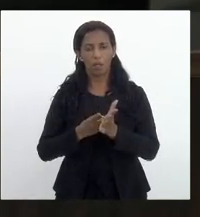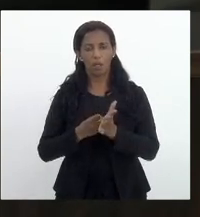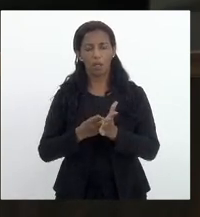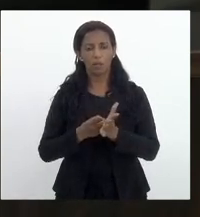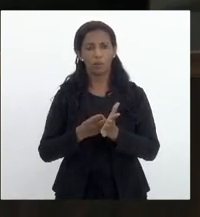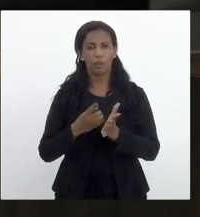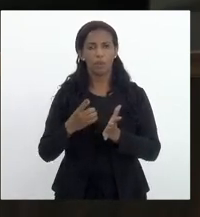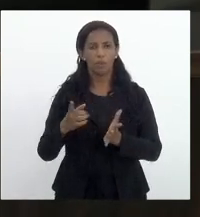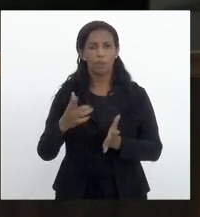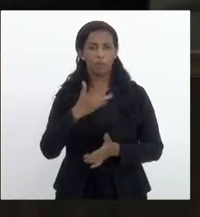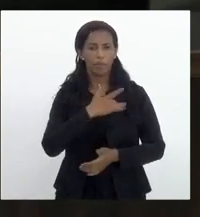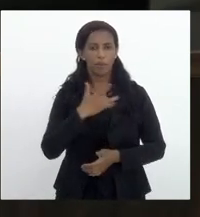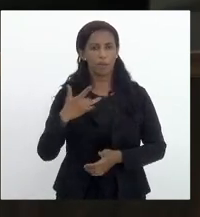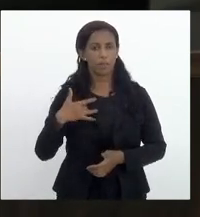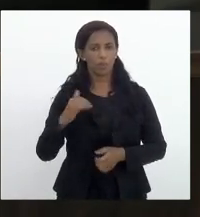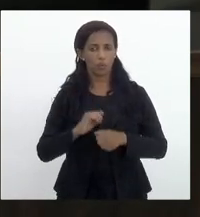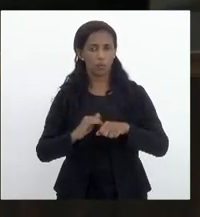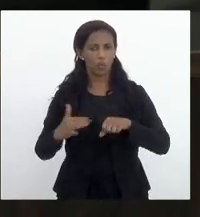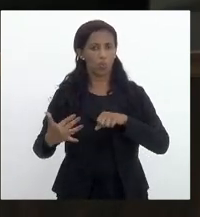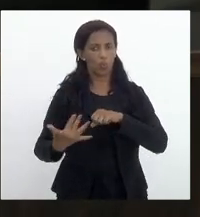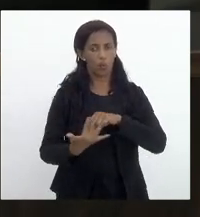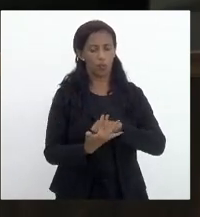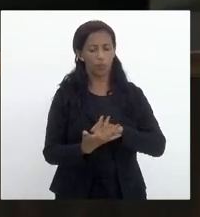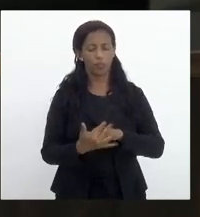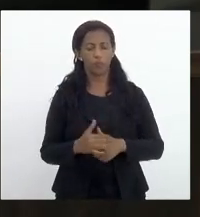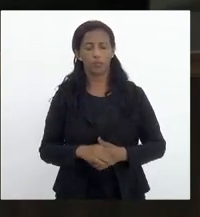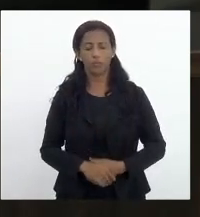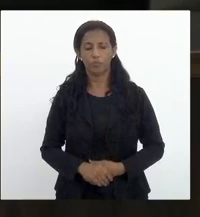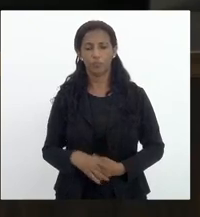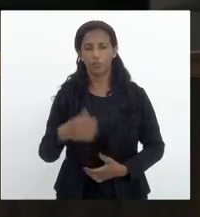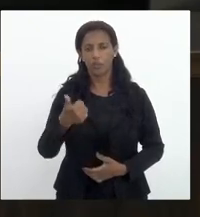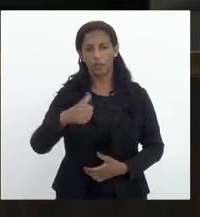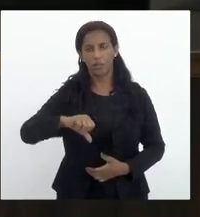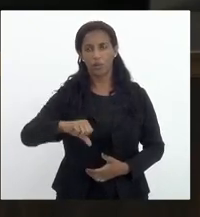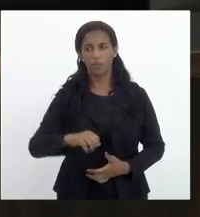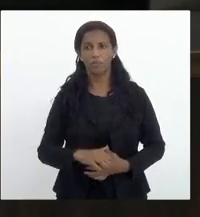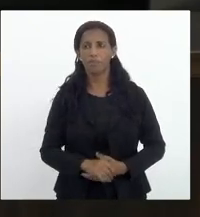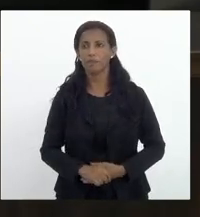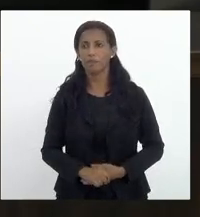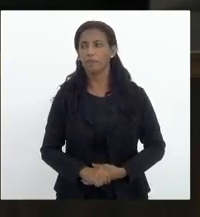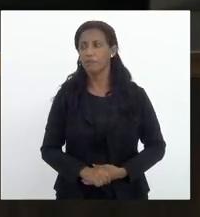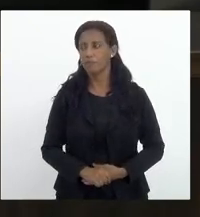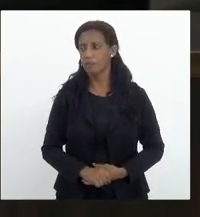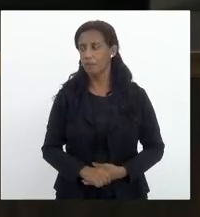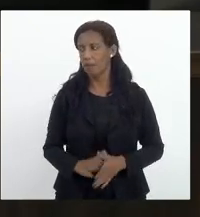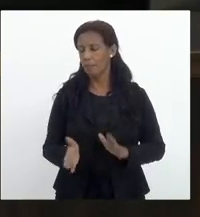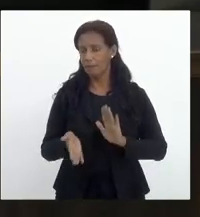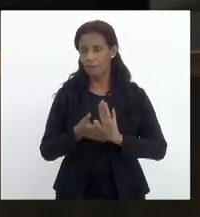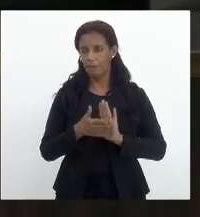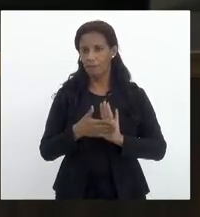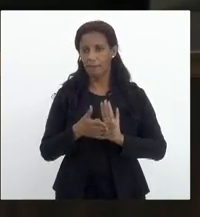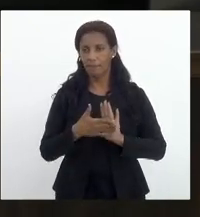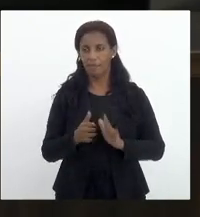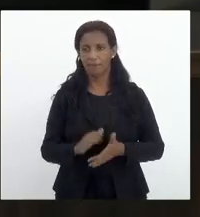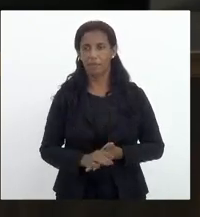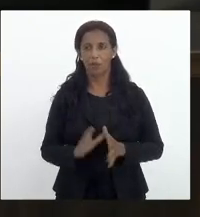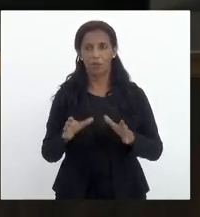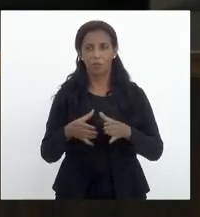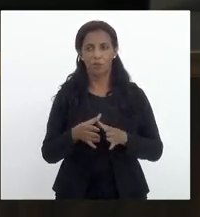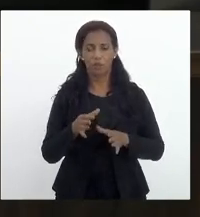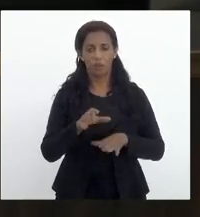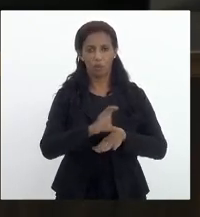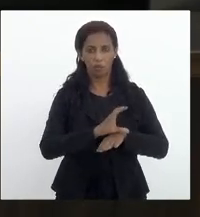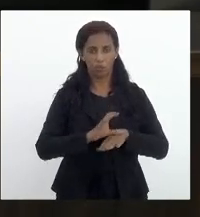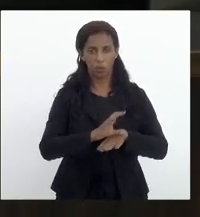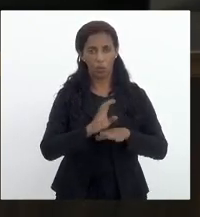da Saúde, relacionada ao coronavírus, Covid-19. Pareceres, da Comissão de Constituição, pela